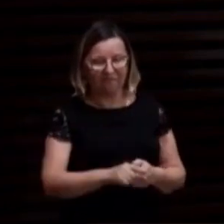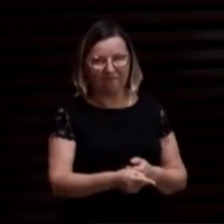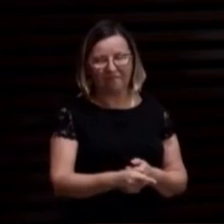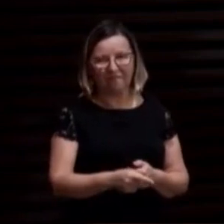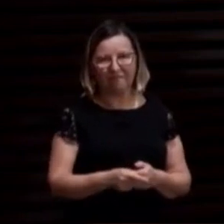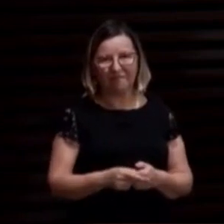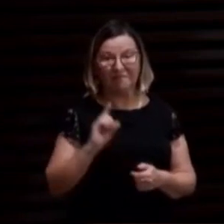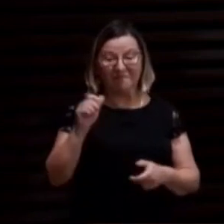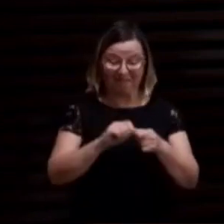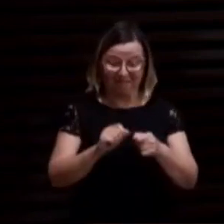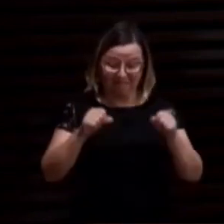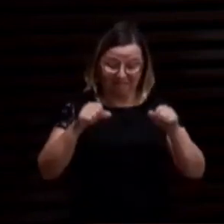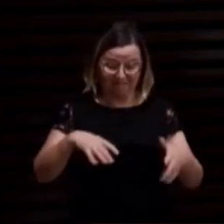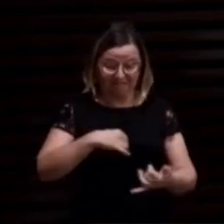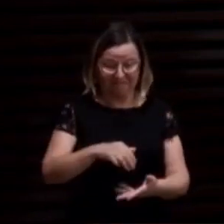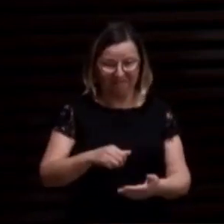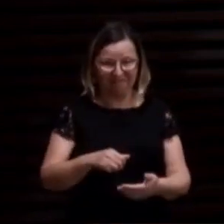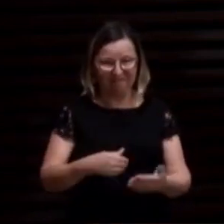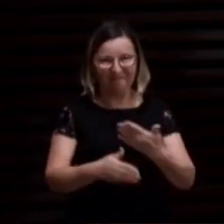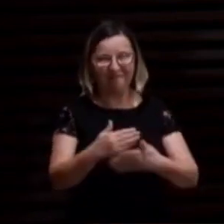Deus criou este mundo pela sua palavra.